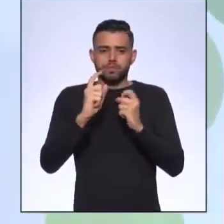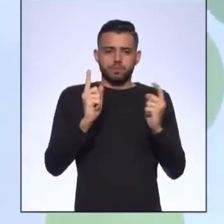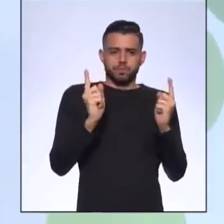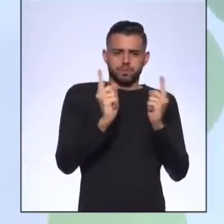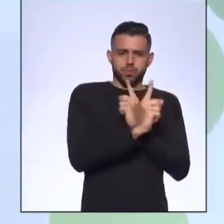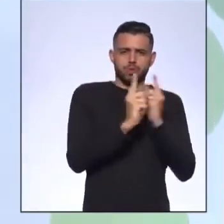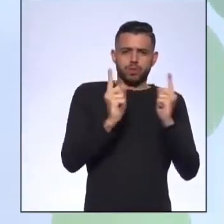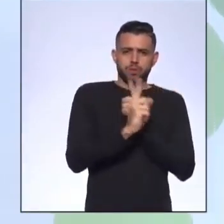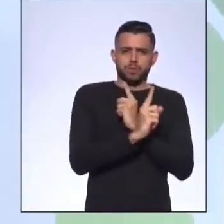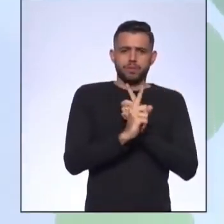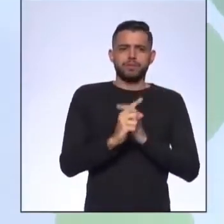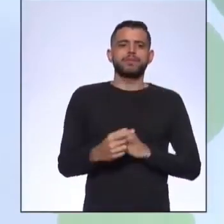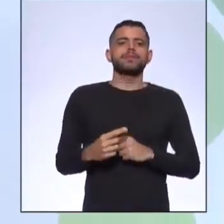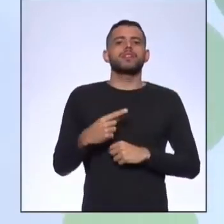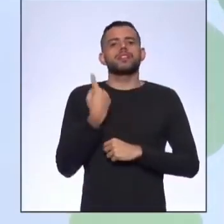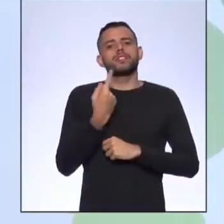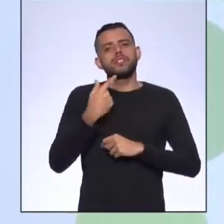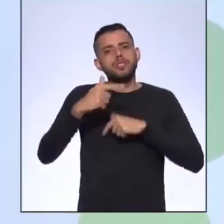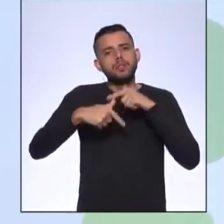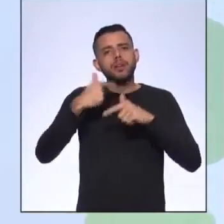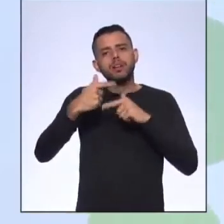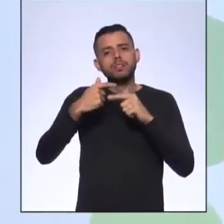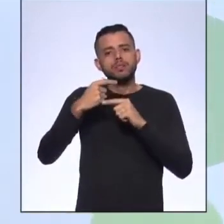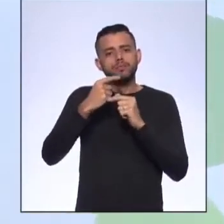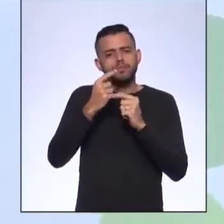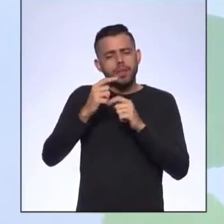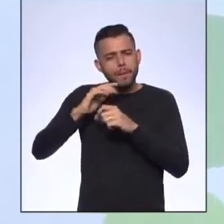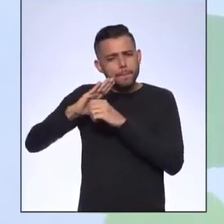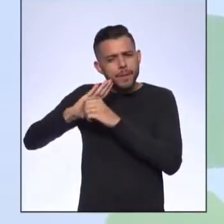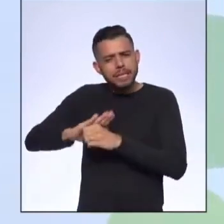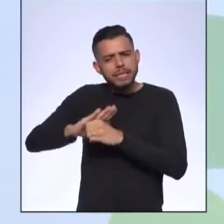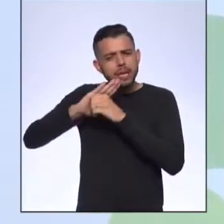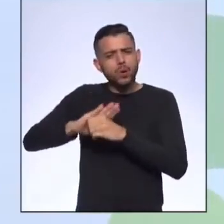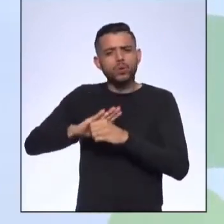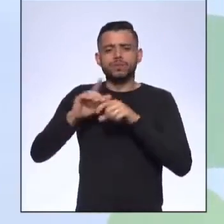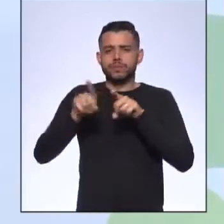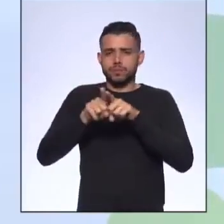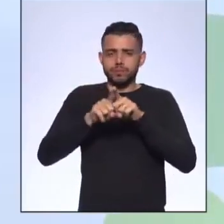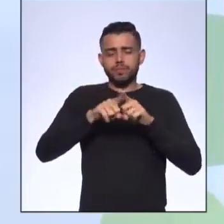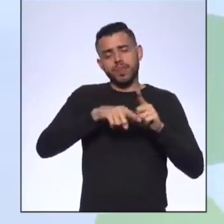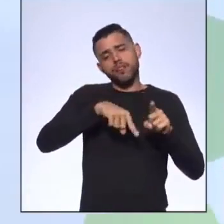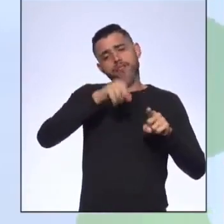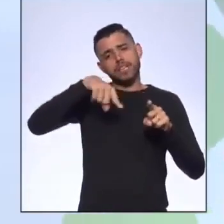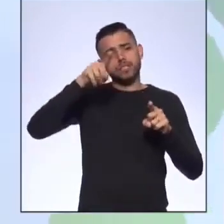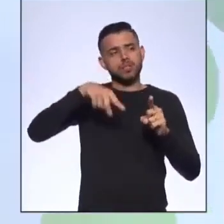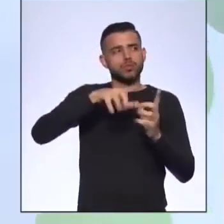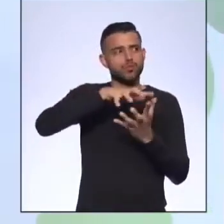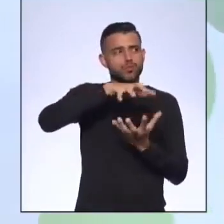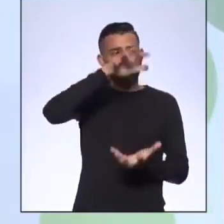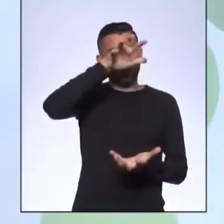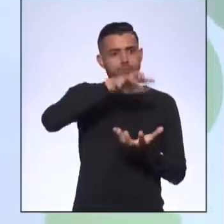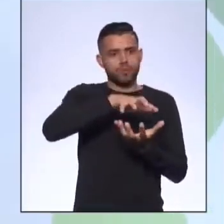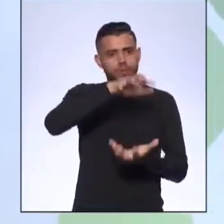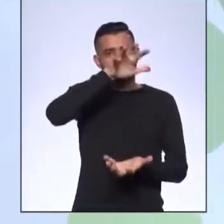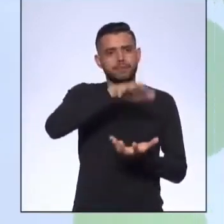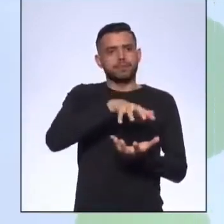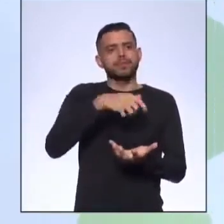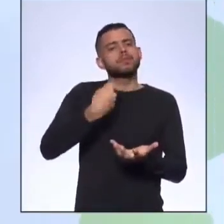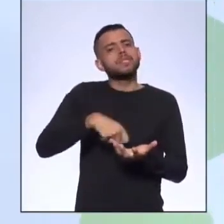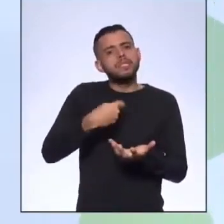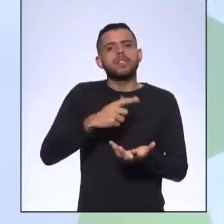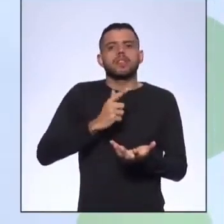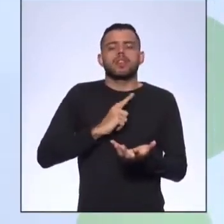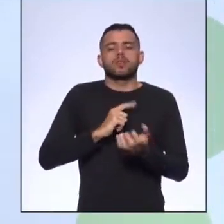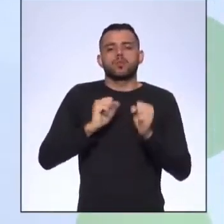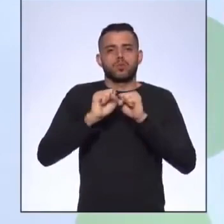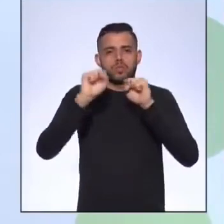de vista microscópico, né? A pressão ali e a variação de volume. Lembra que a variação de volume, você tem um deslocamento ali, né, do sistema,